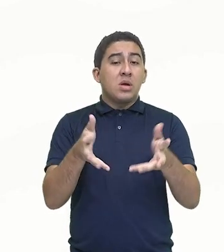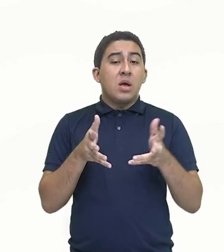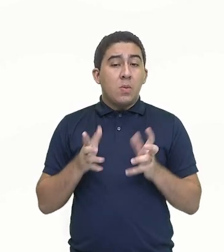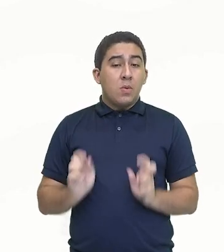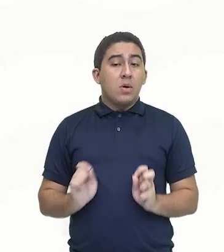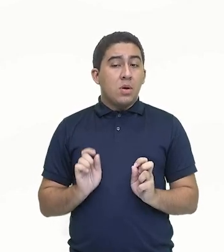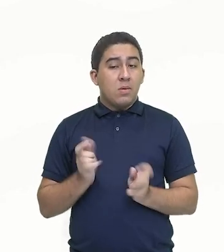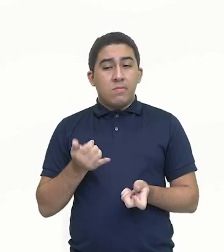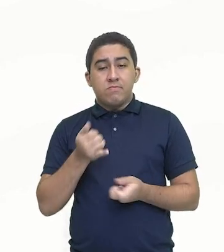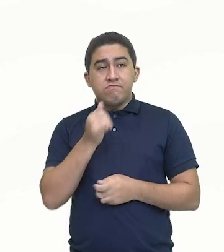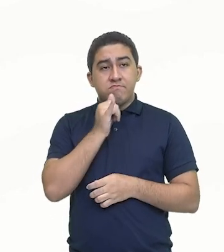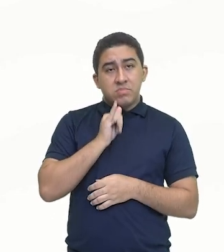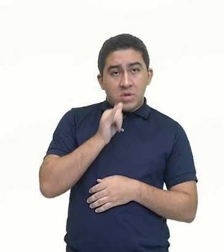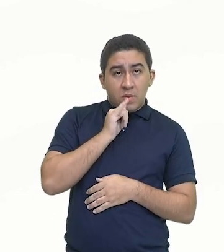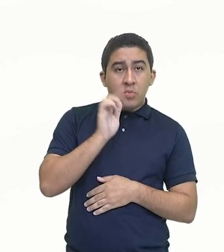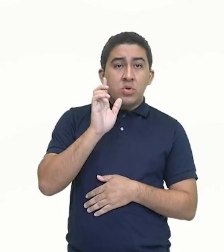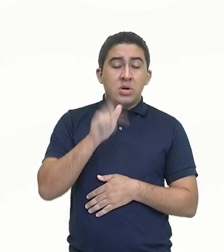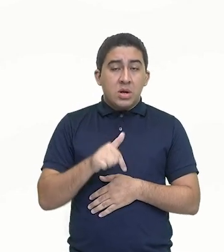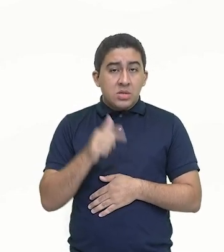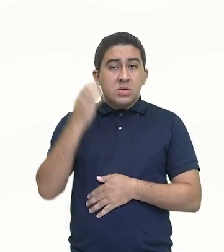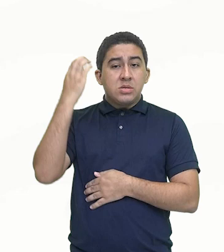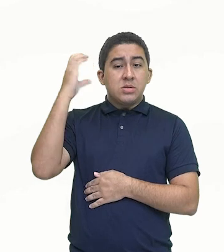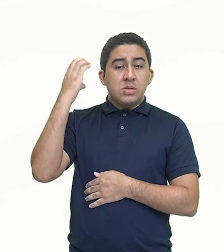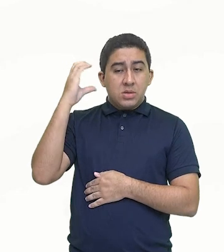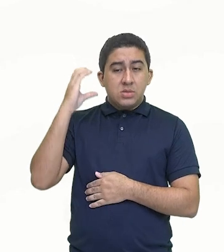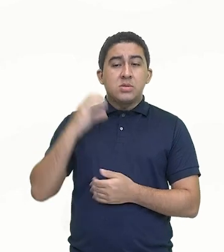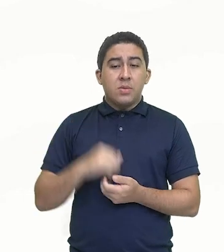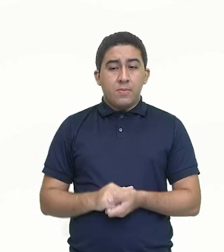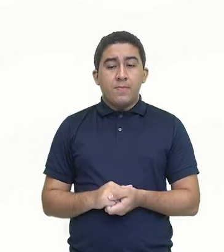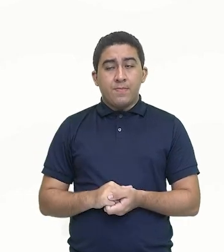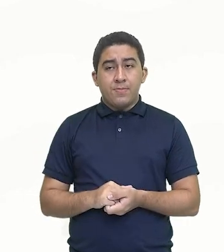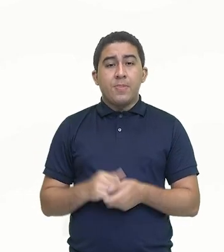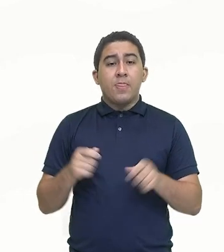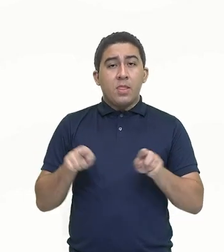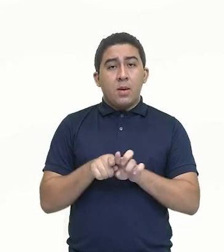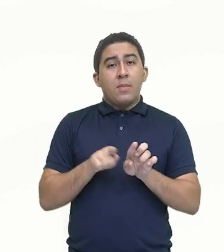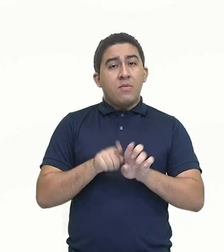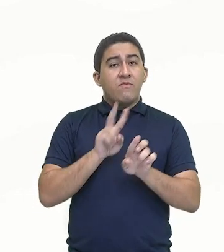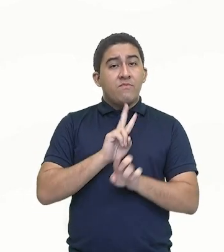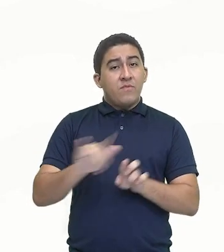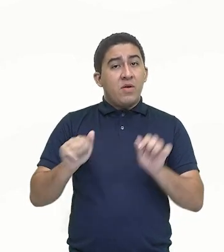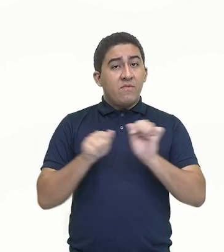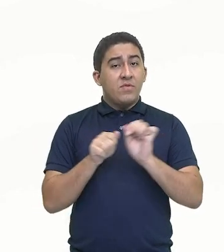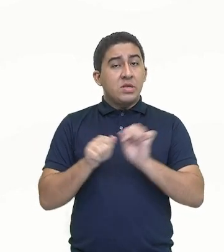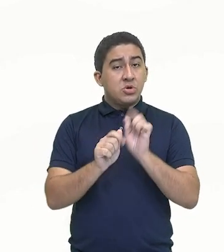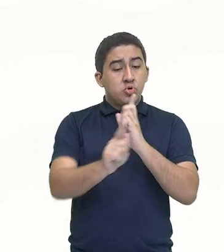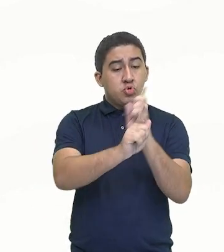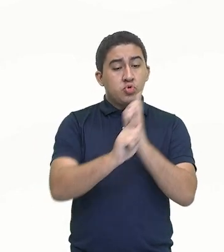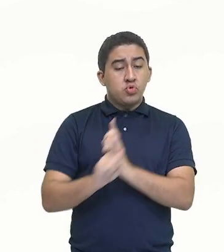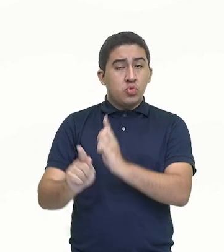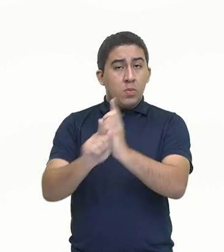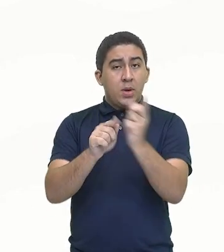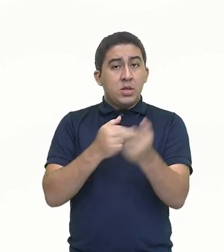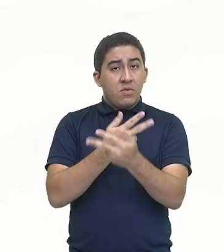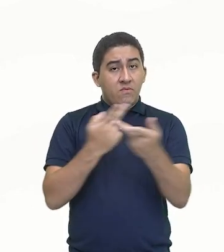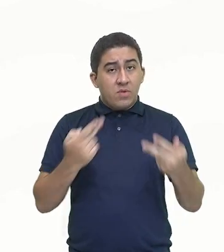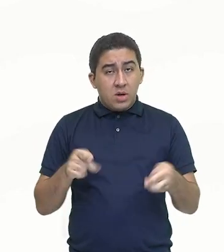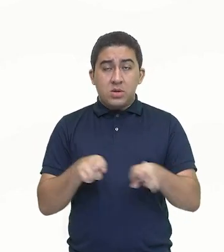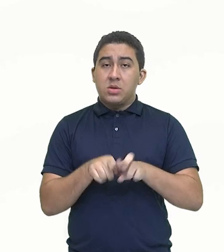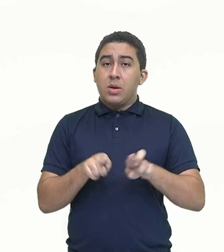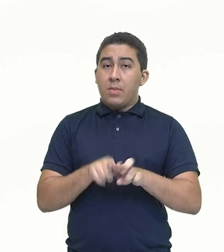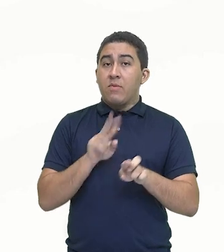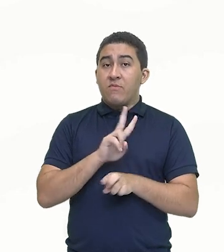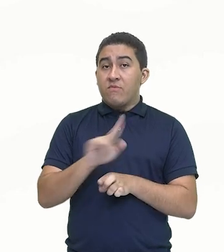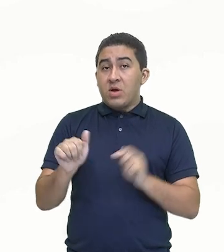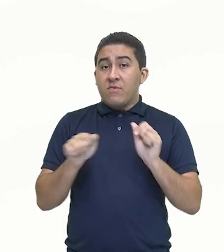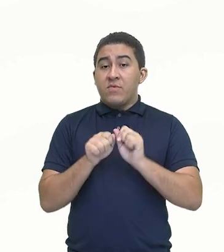interessado, né, nessa ciência que vai realizar grandes descobertas, que vai realizar